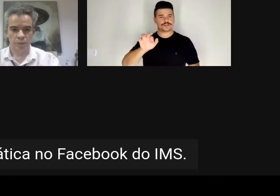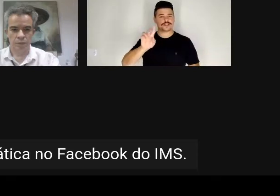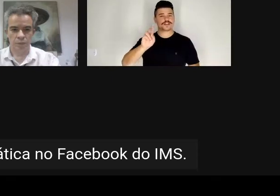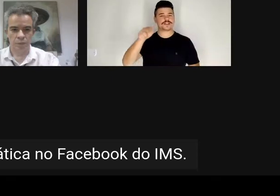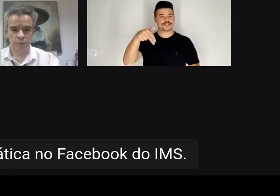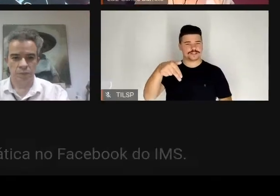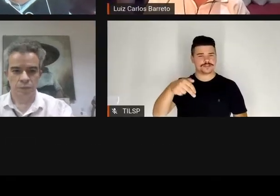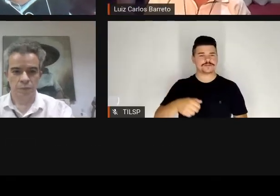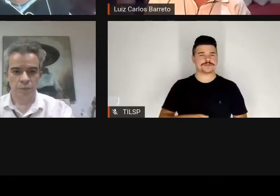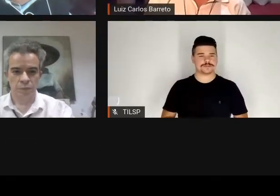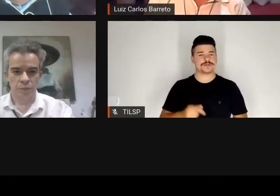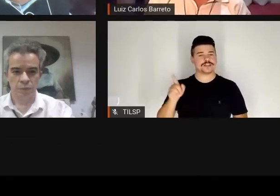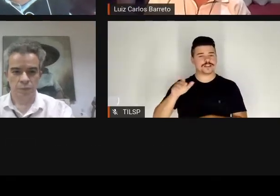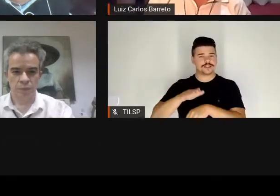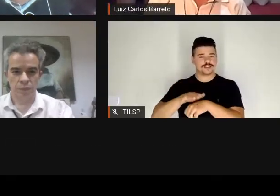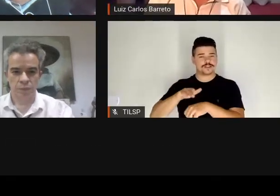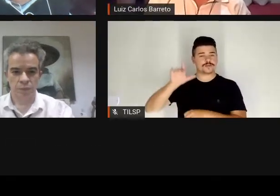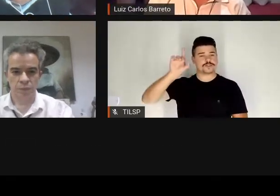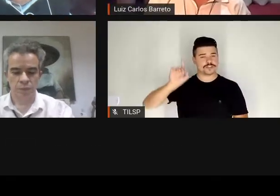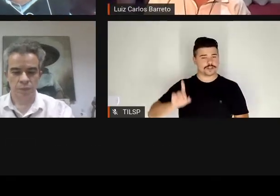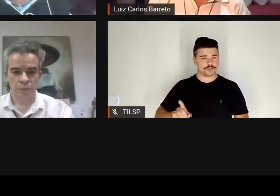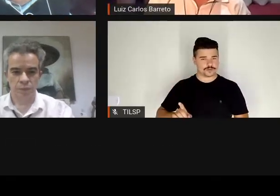diretor da Fundação Demócrito Rocha,